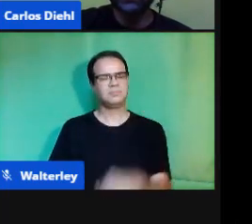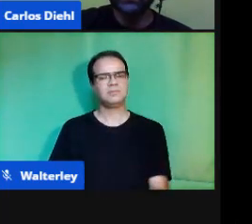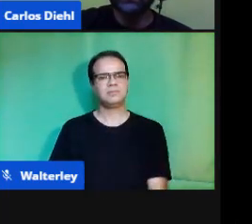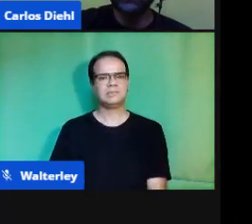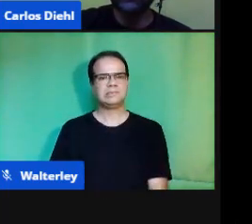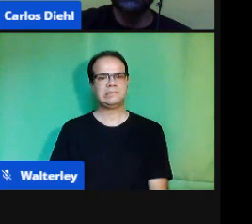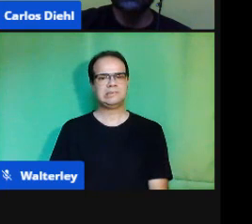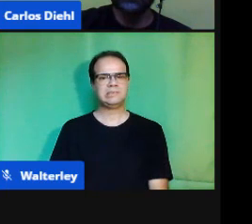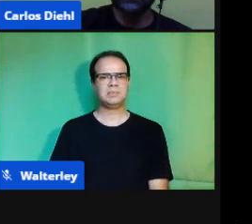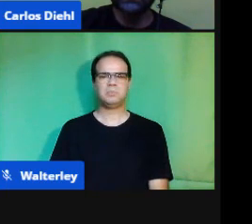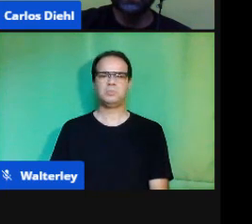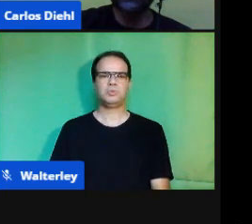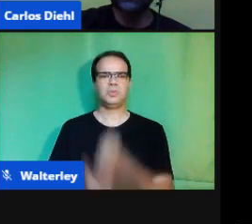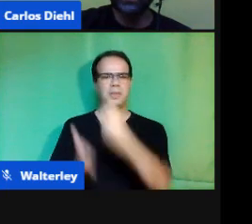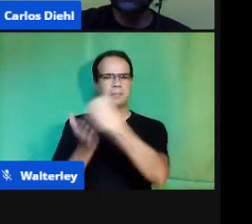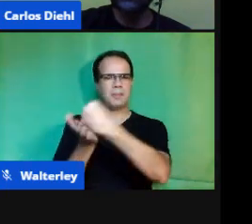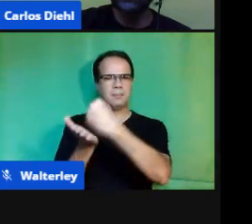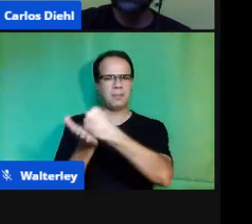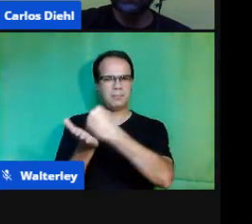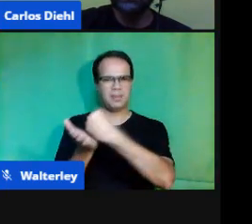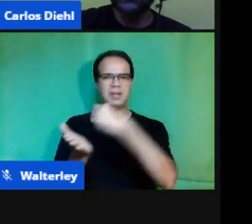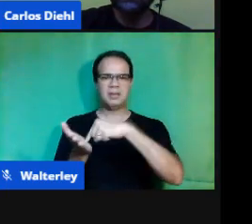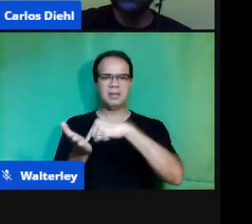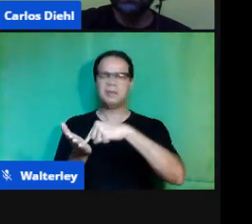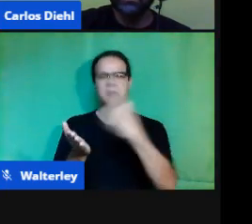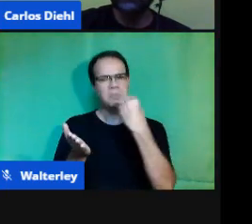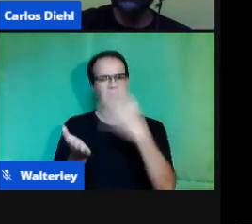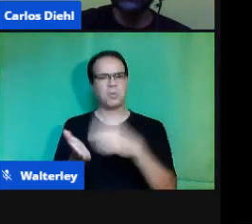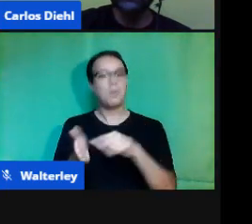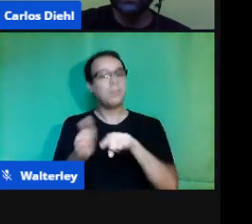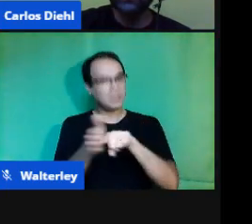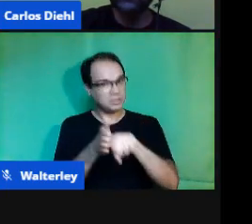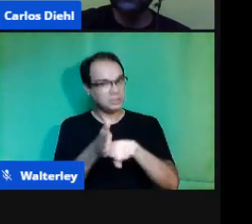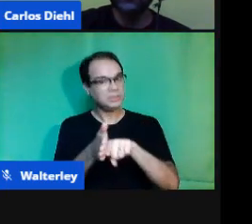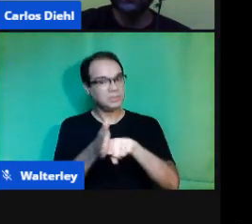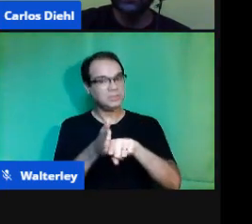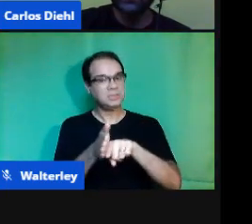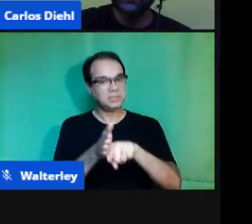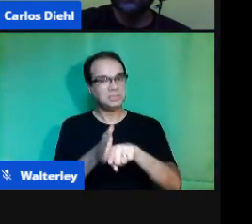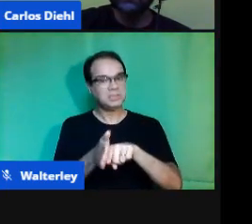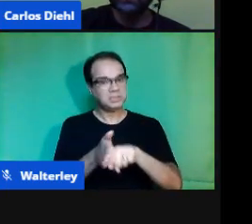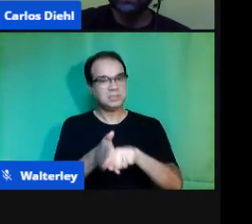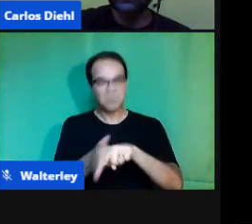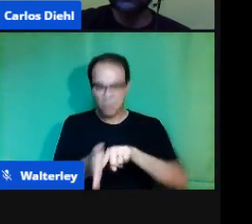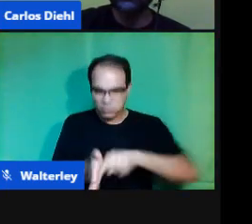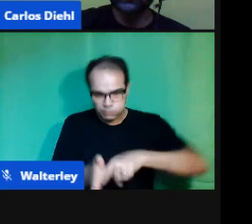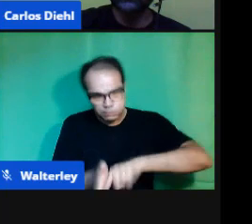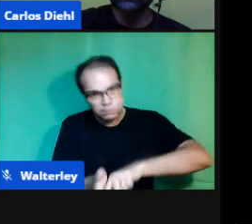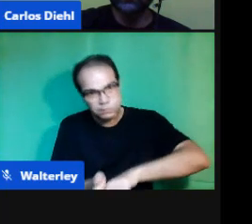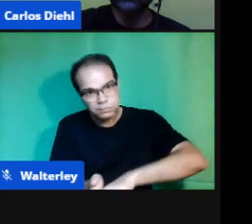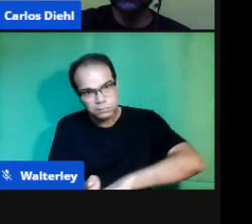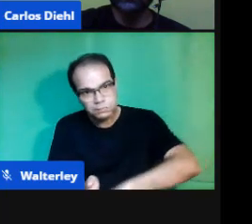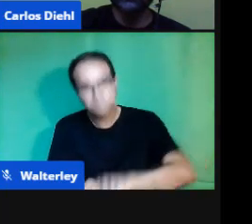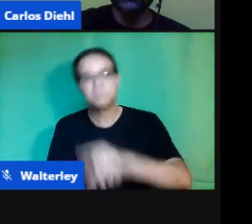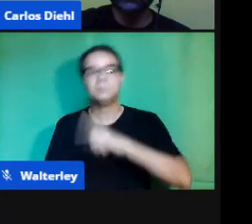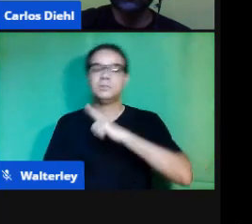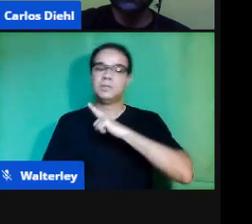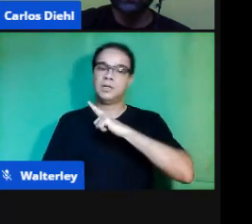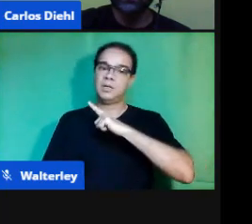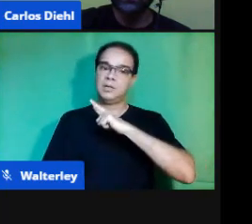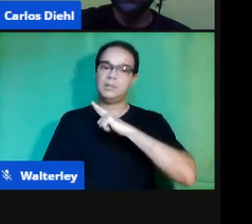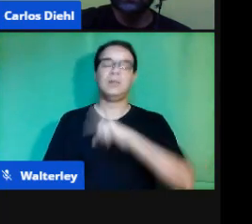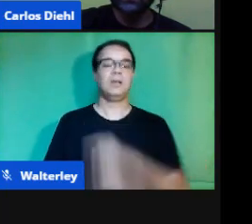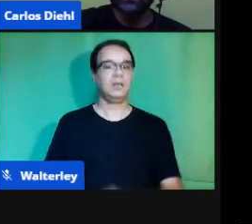muita documentação, muito material válido, uma pesquisa bem consistente. A gente usa alguns recursos de